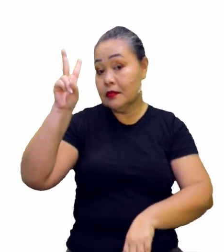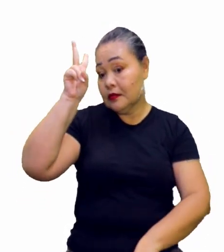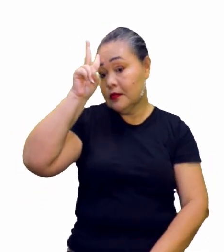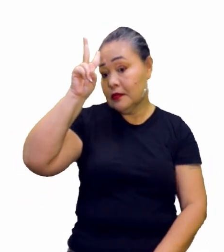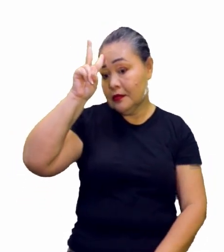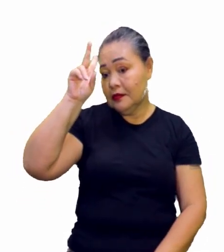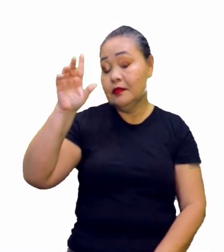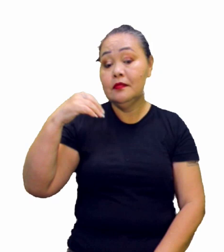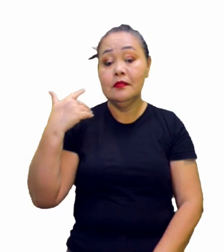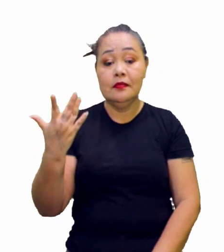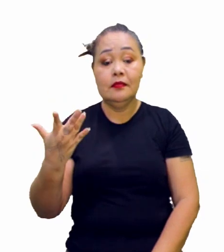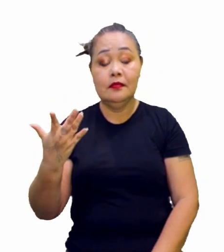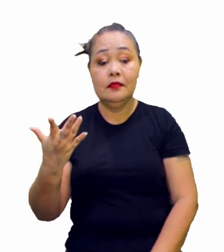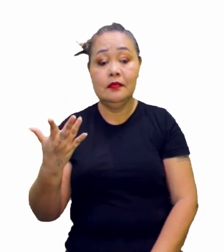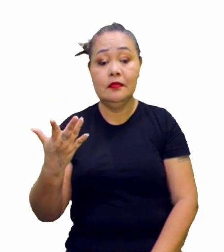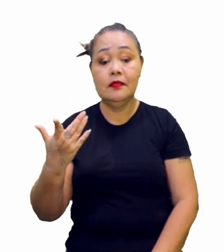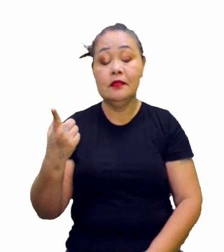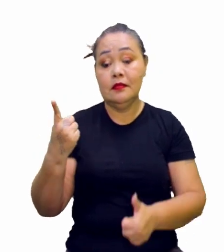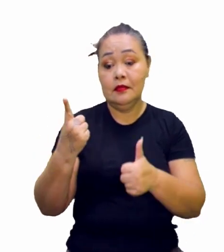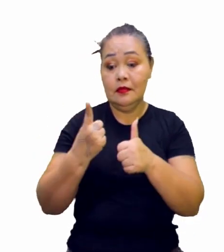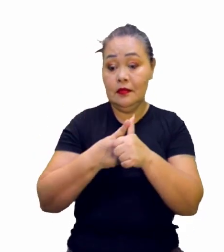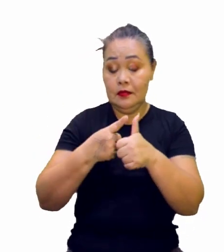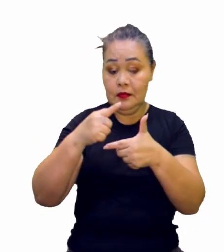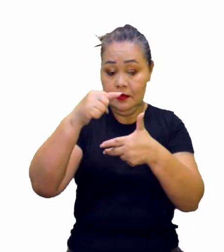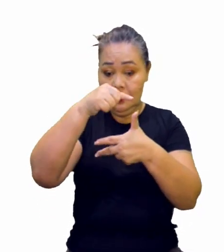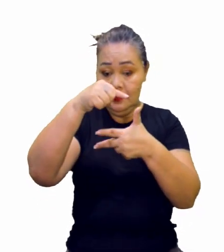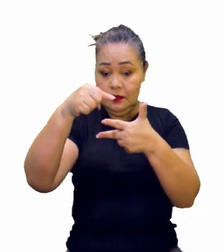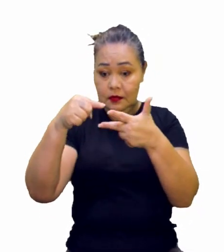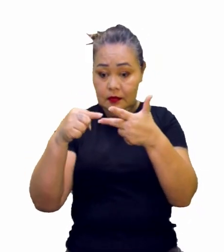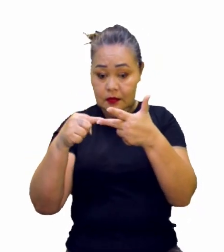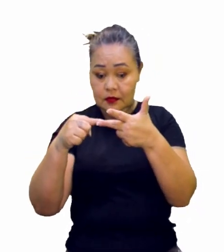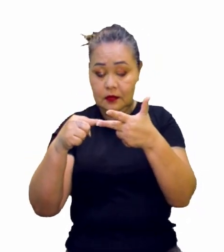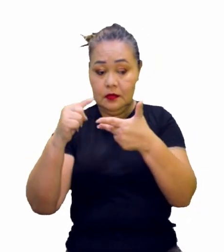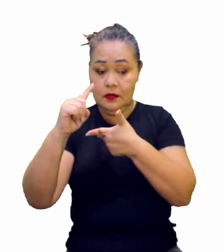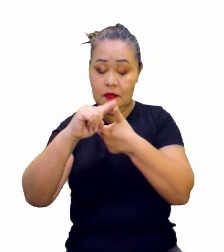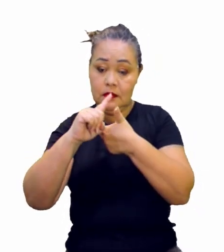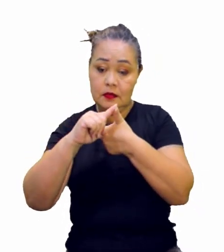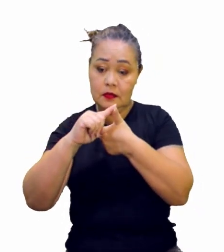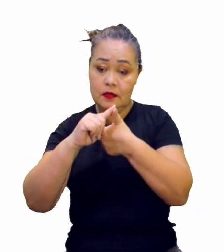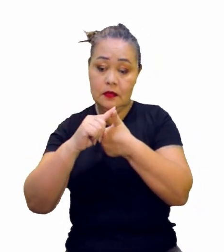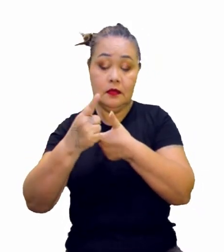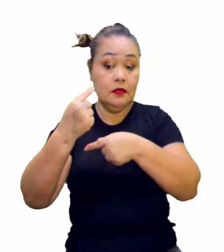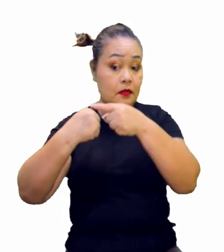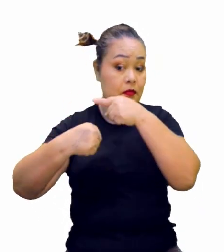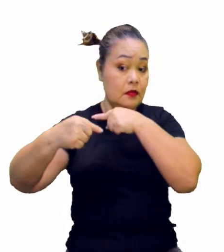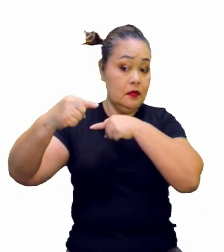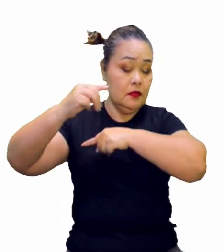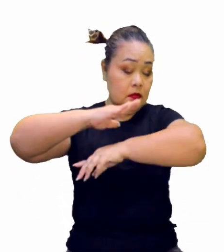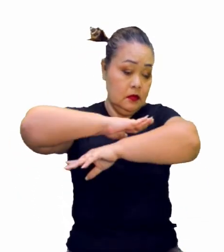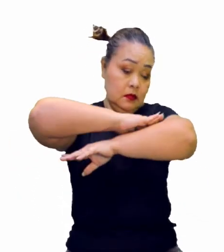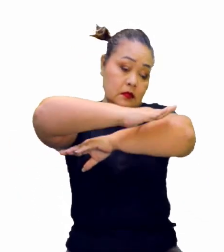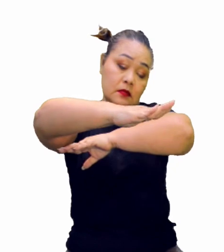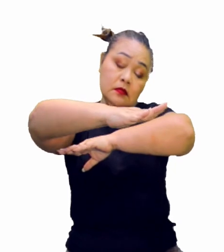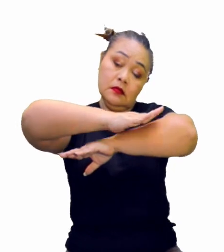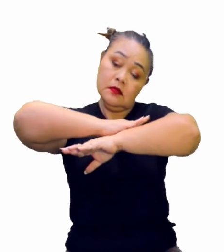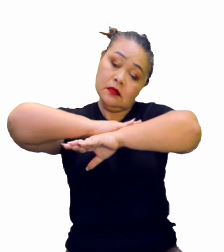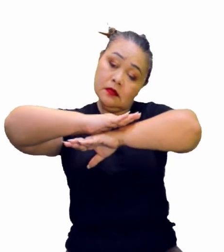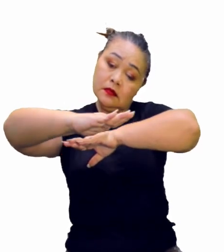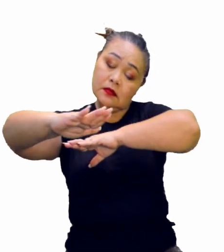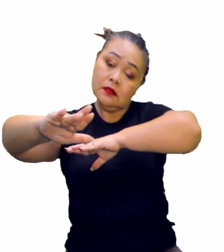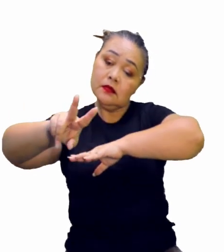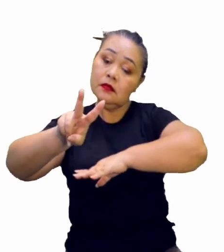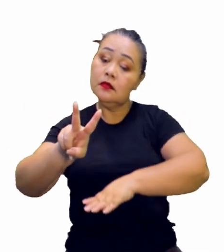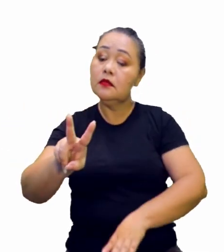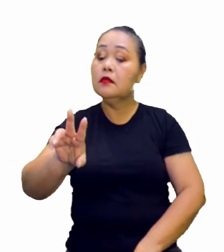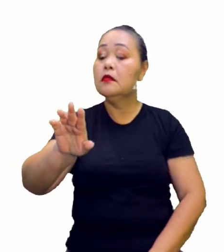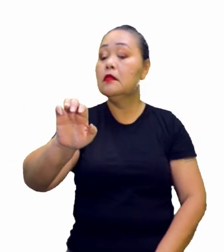porque é a primária, né, pessoal? Vegetação, ela atrai a vegetação, ela não atrai,